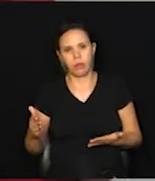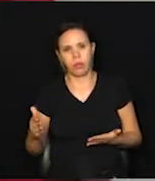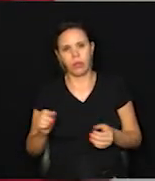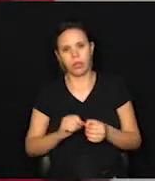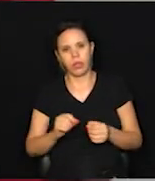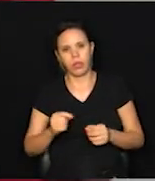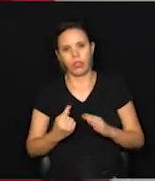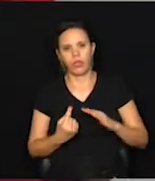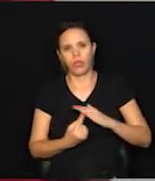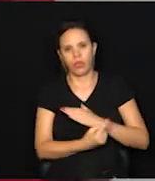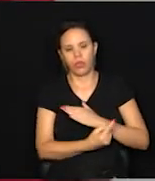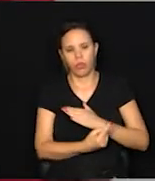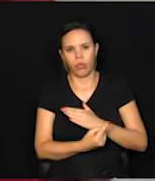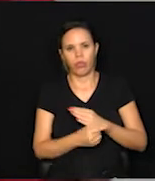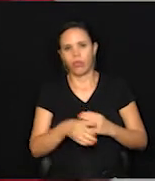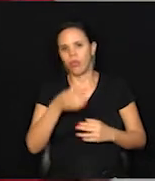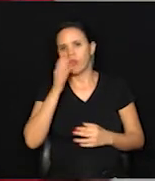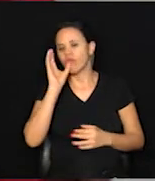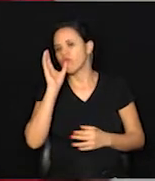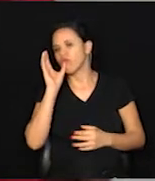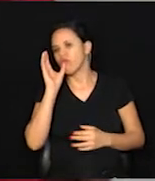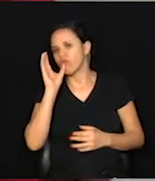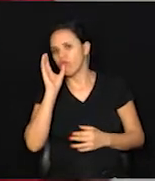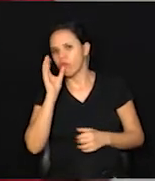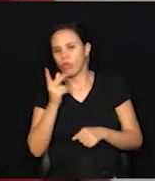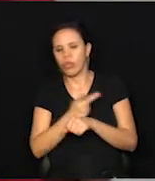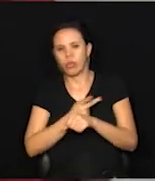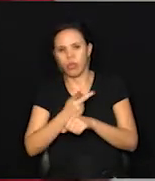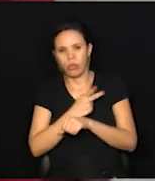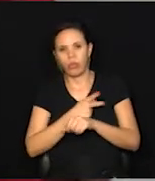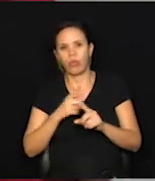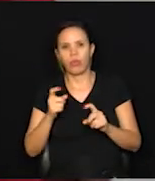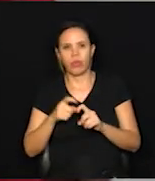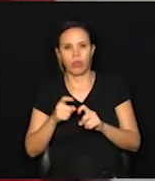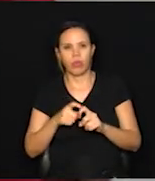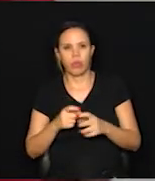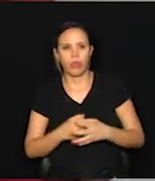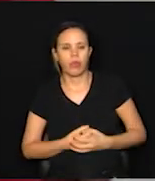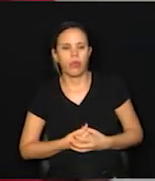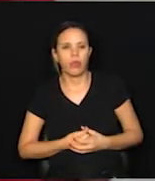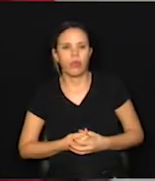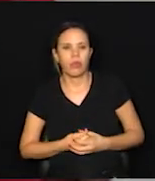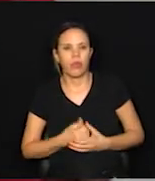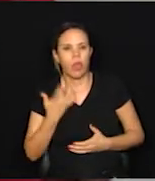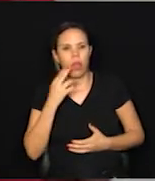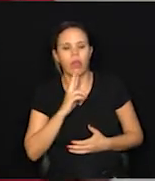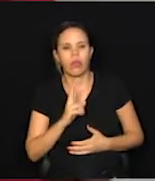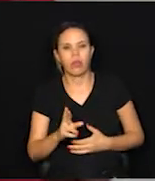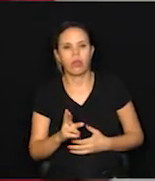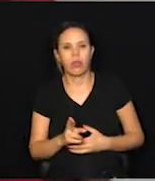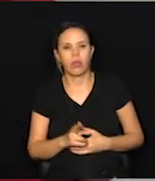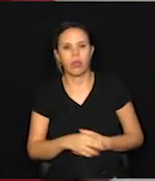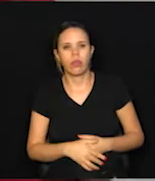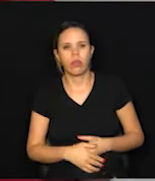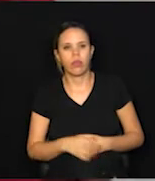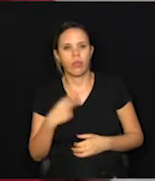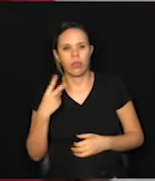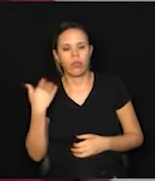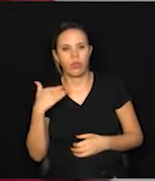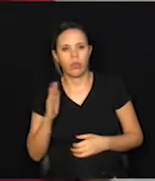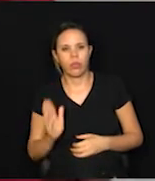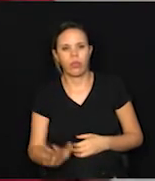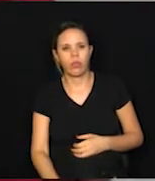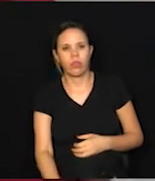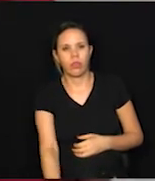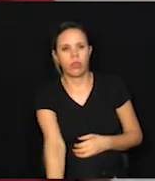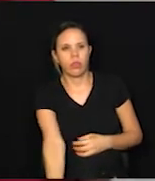fazer o isolamento, se hidratar e procurar assistência médica. Acho que respondi. A vereadora Mariana, acho que